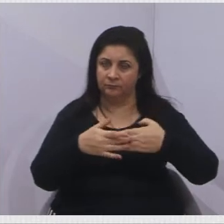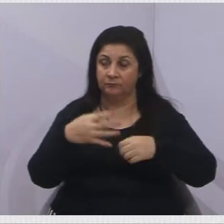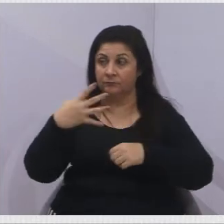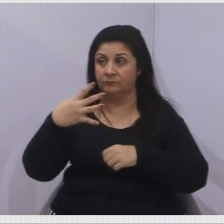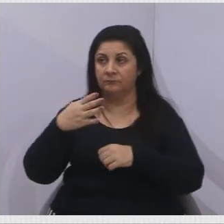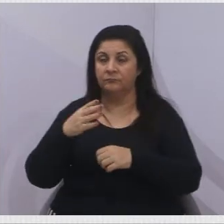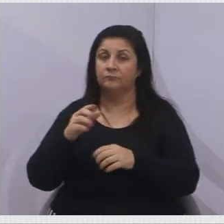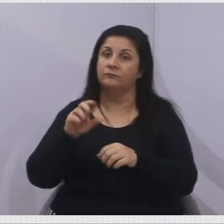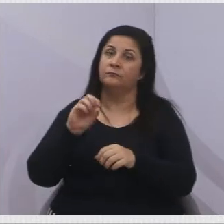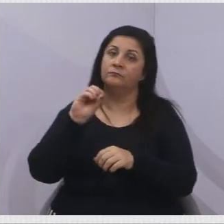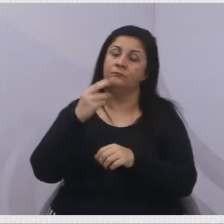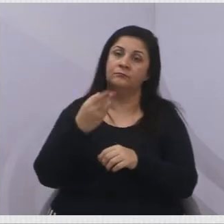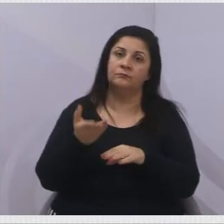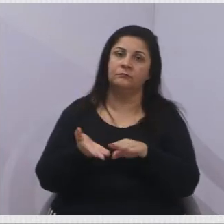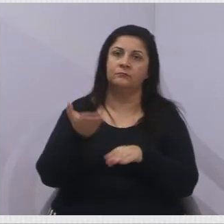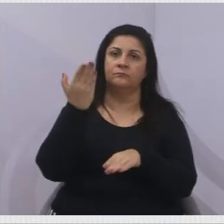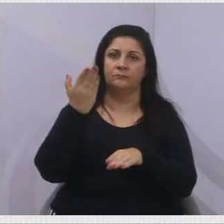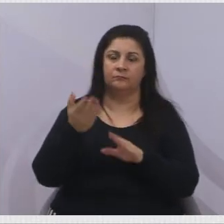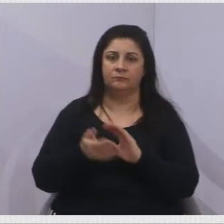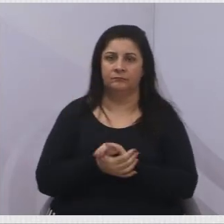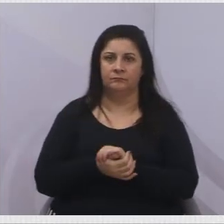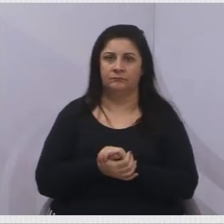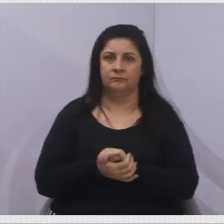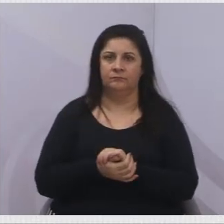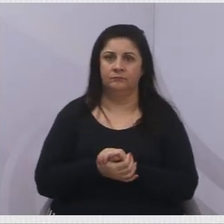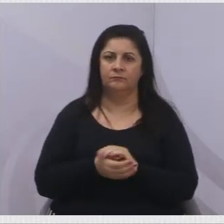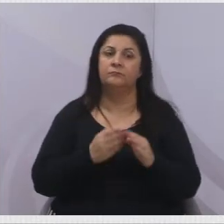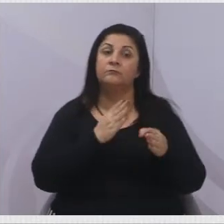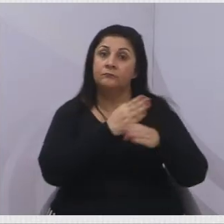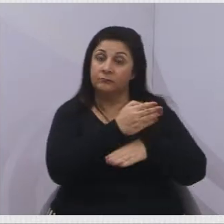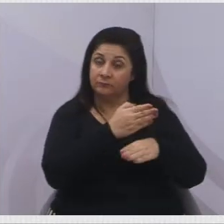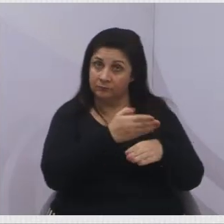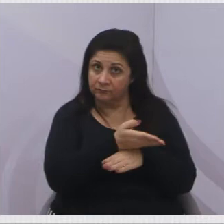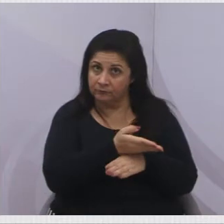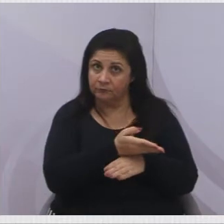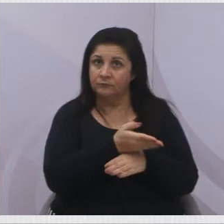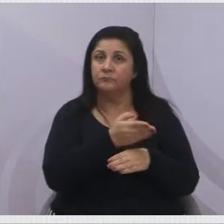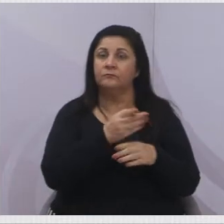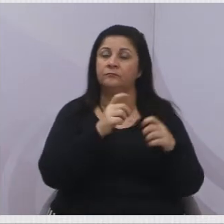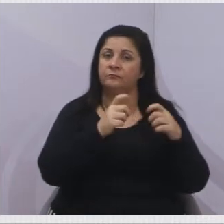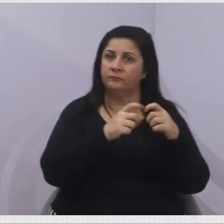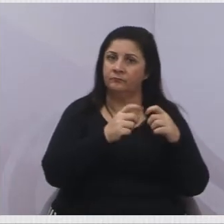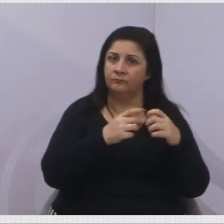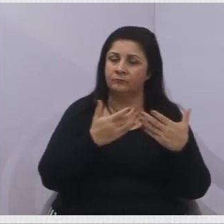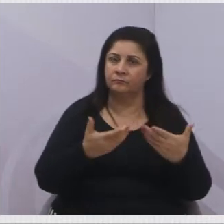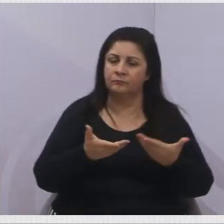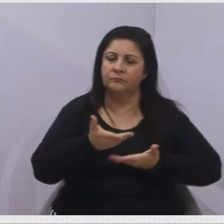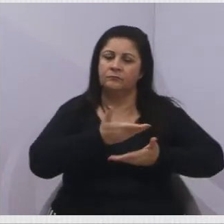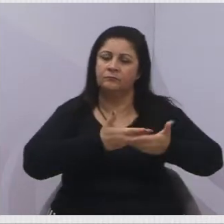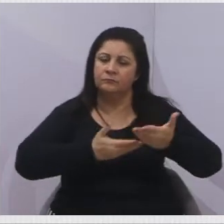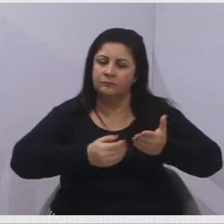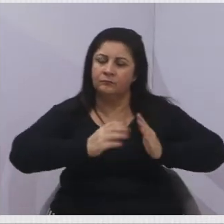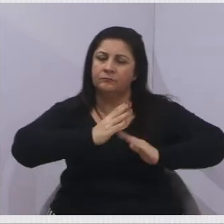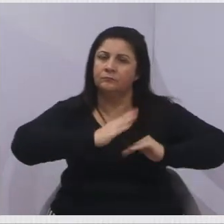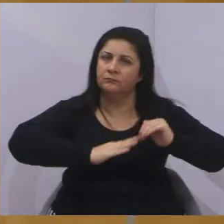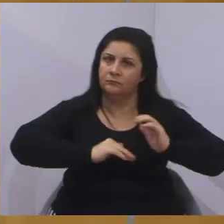vezes, né? De 4 para cima, quer dizer, não ficou sem atendimento. Foi incluída, fez o pré-natal, o ideal,